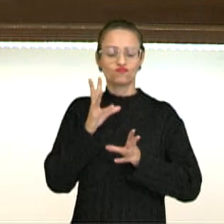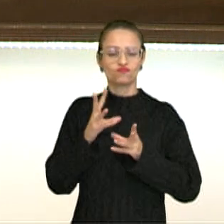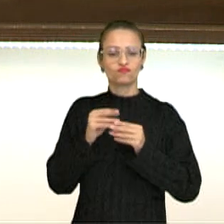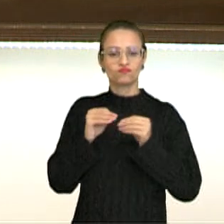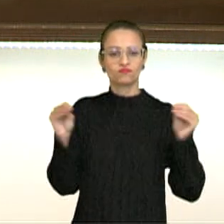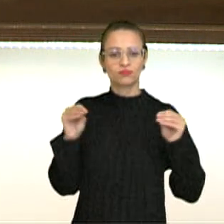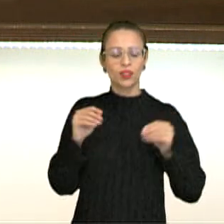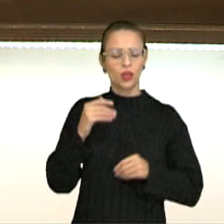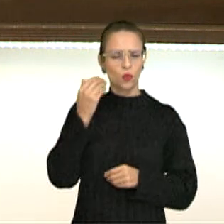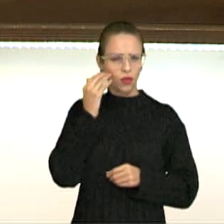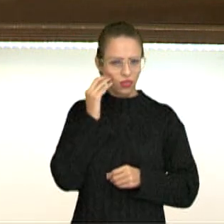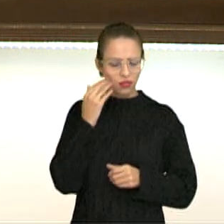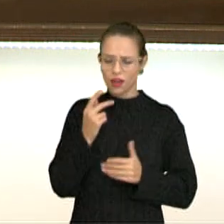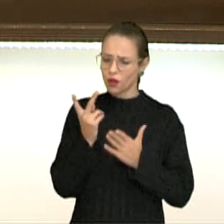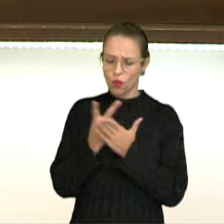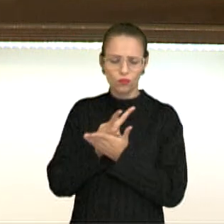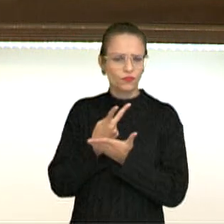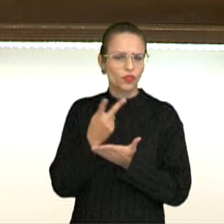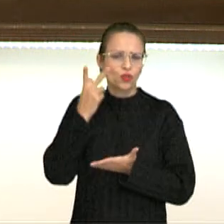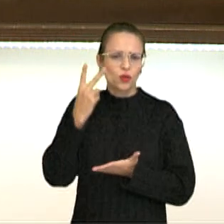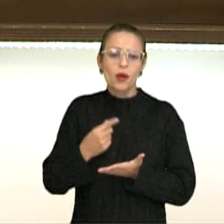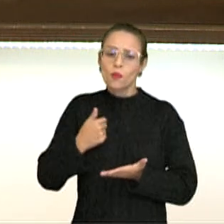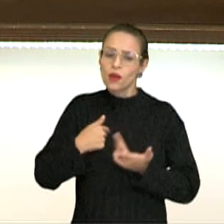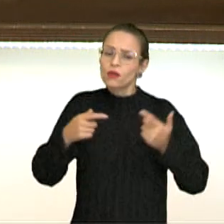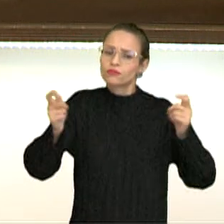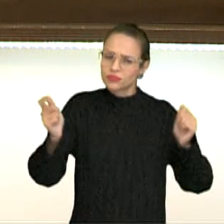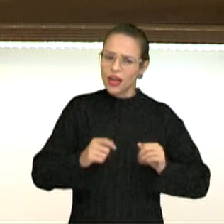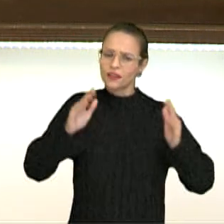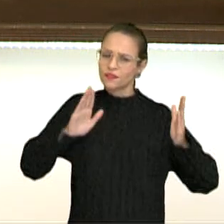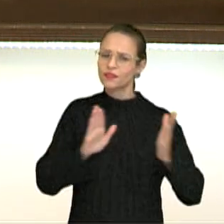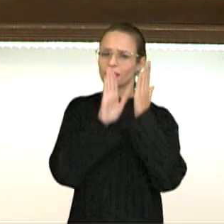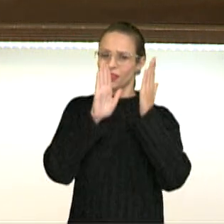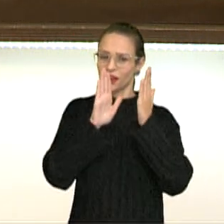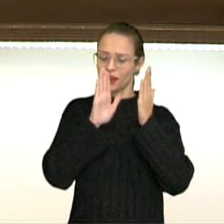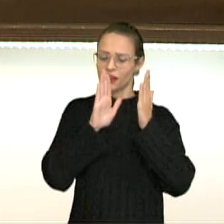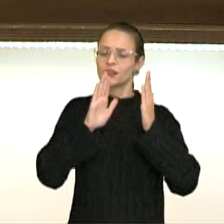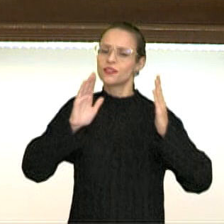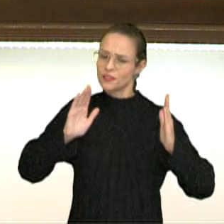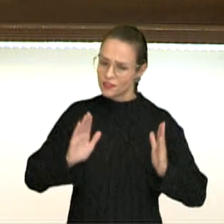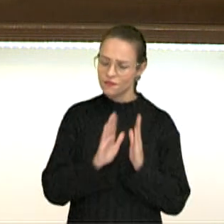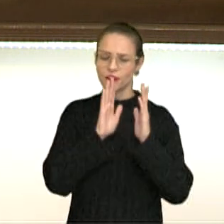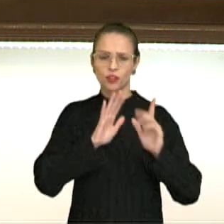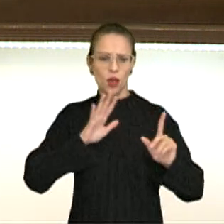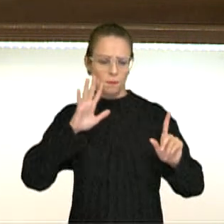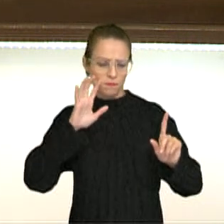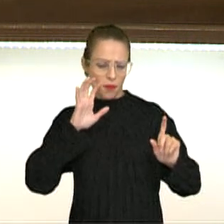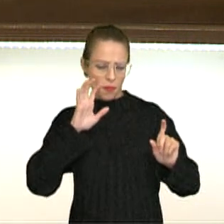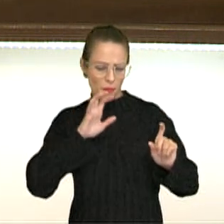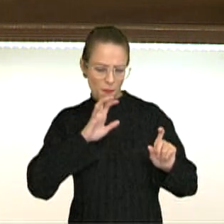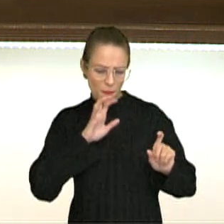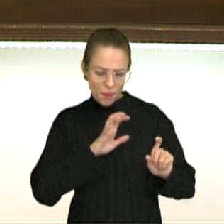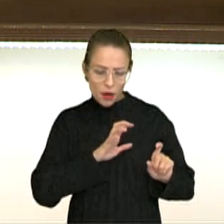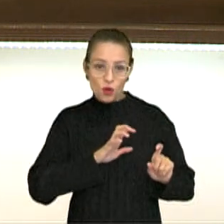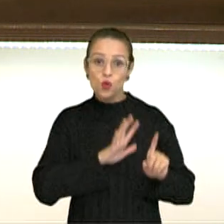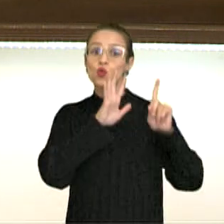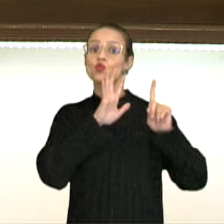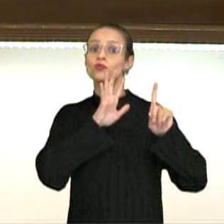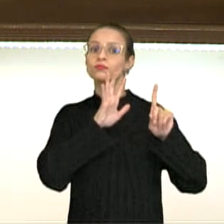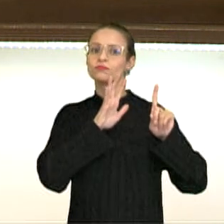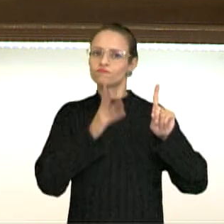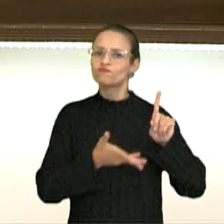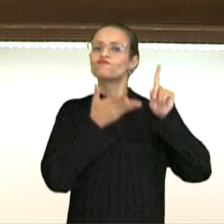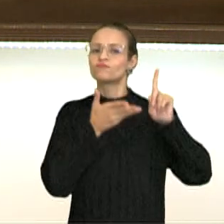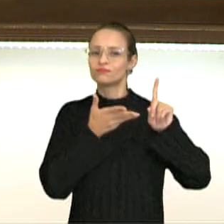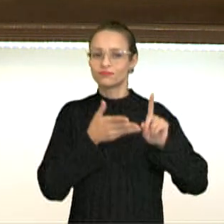tô entendendo que isso acontece, que eu sou capaz de enfrentar, aí eu enfrento e retomo para minha posição inicial. Eu retomo, eu não